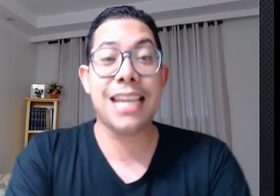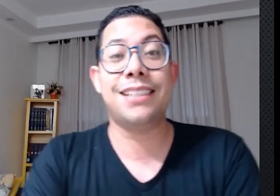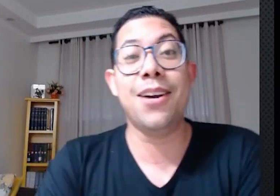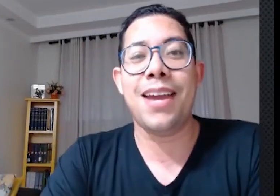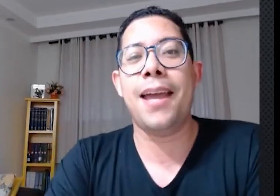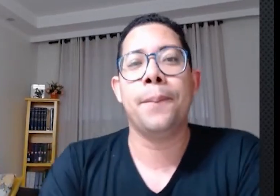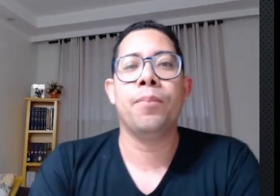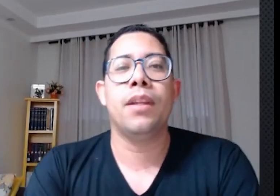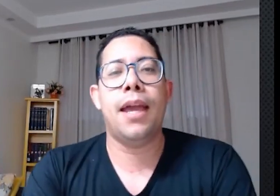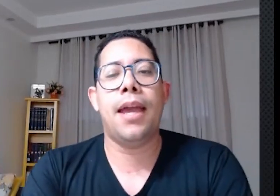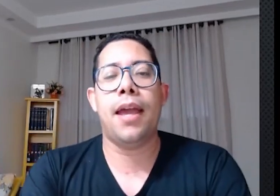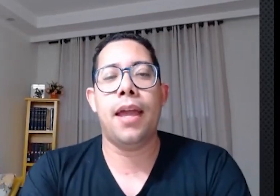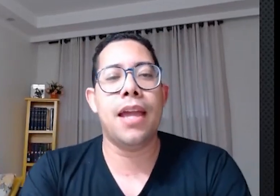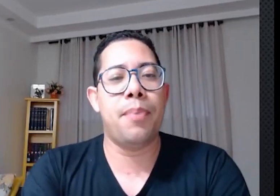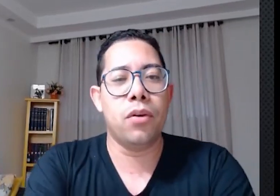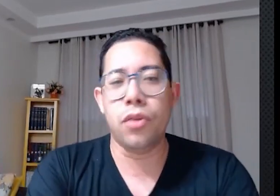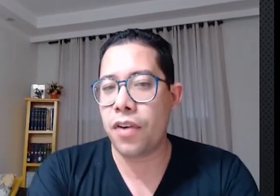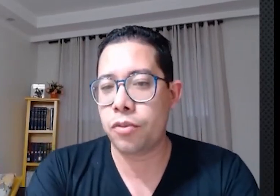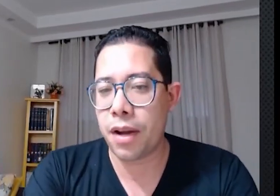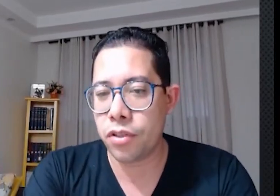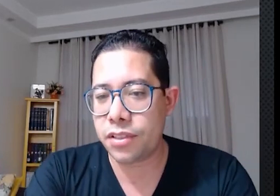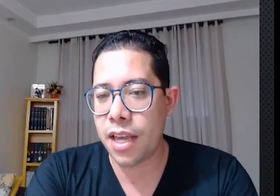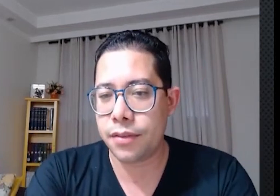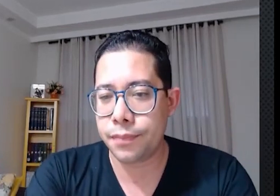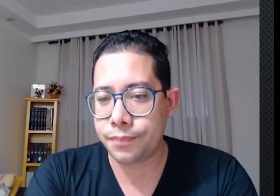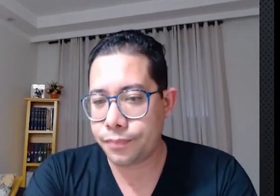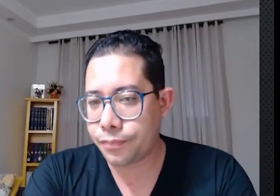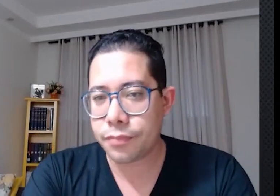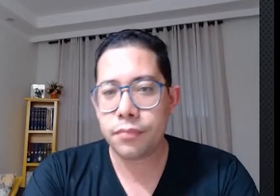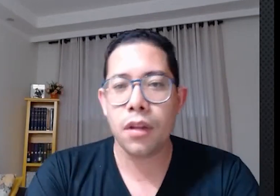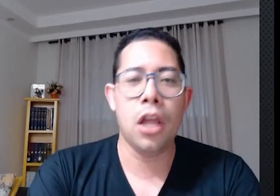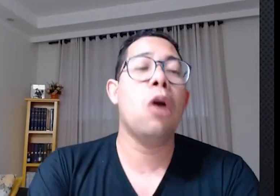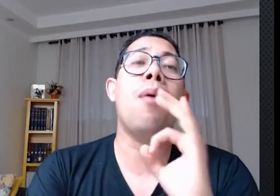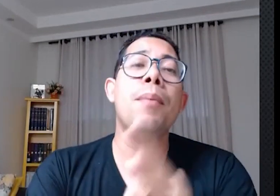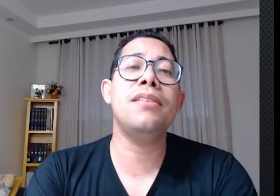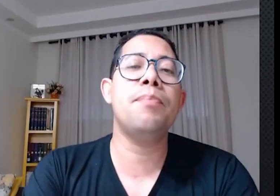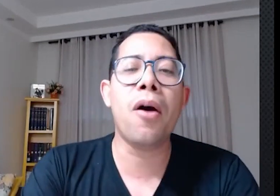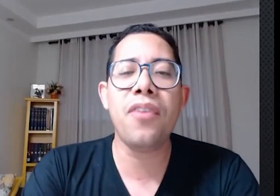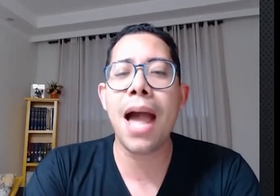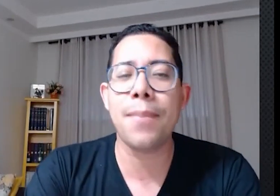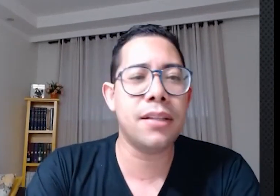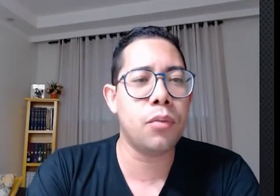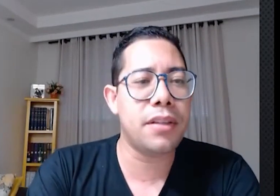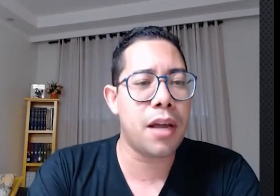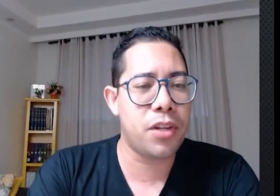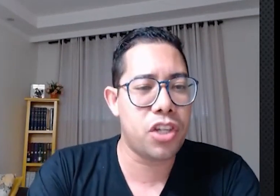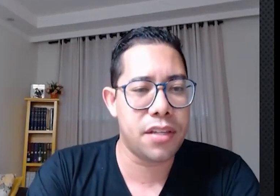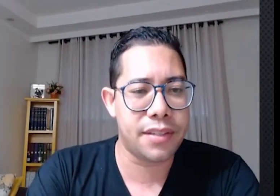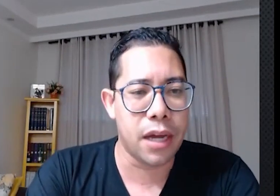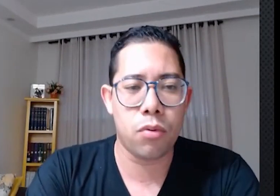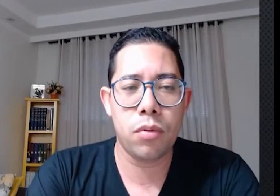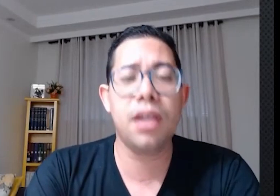A questão e a pergunta eu faço para vocês: qual a principal ferramenta do